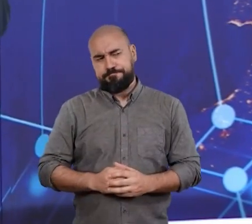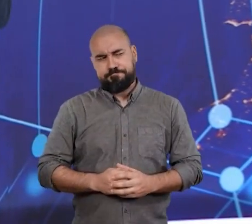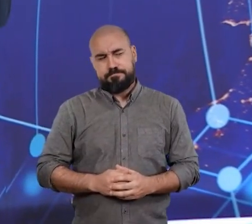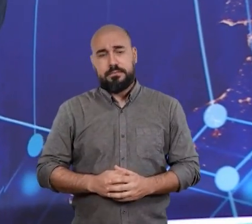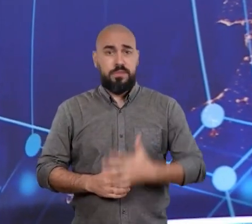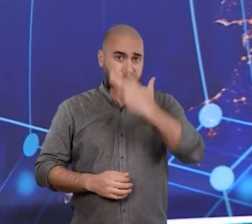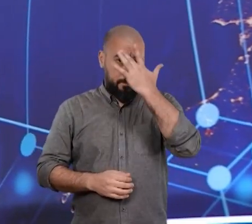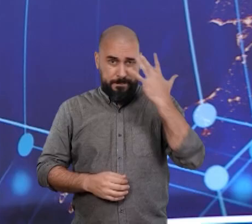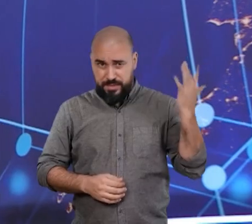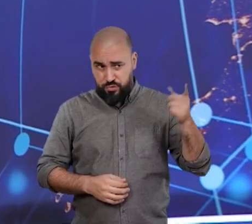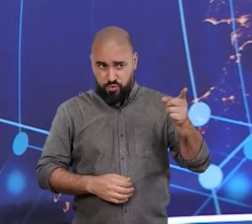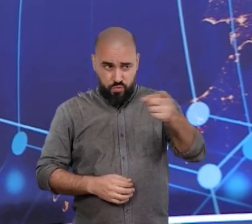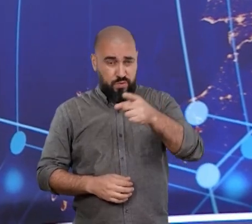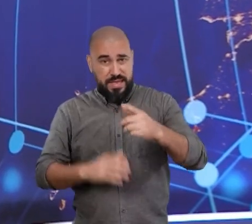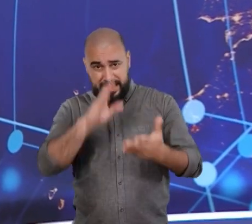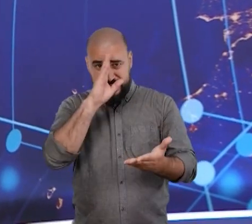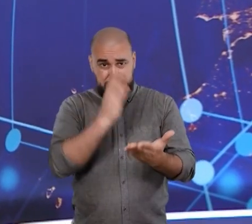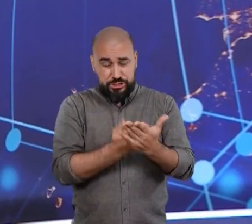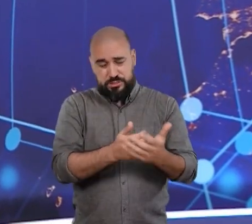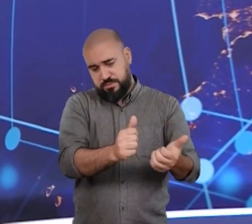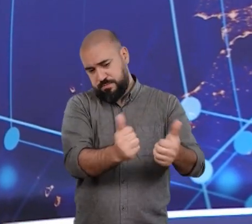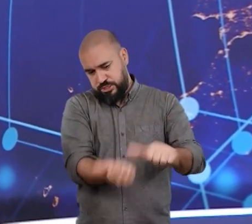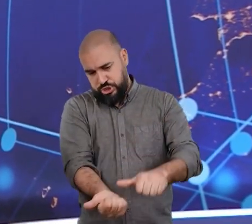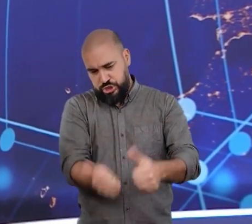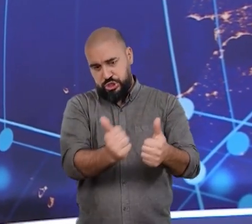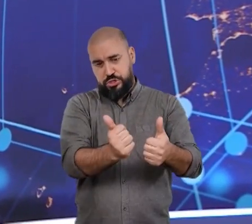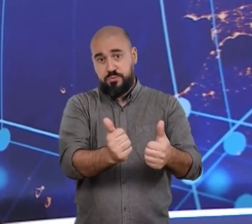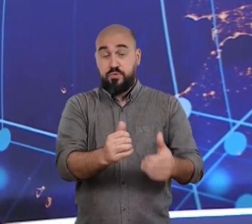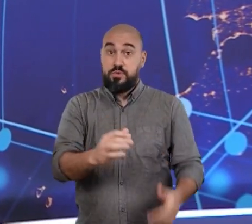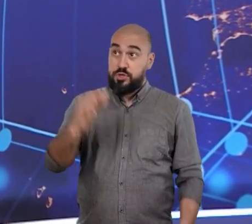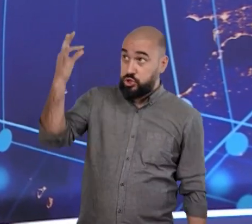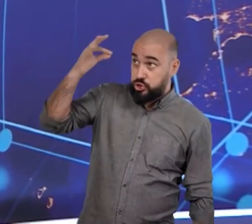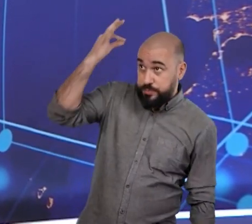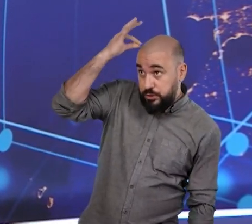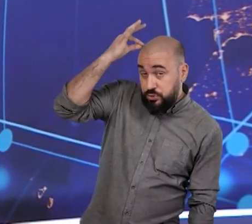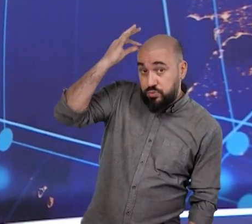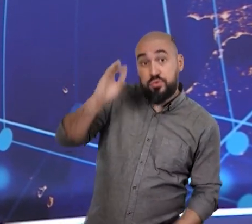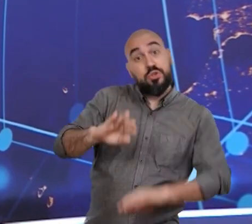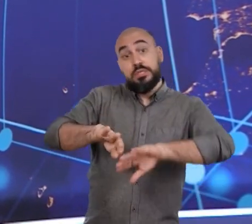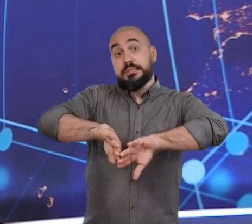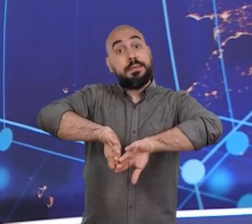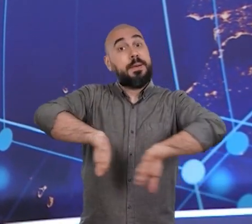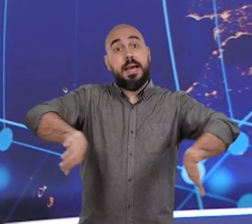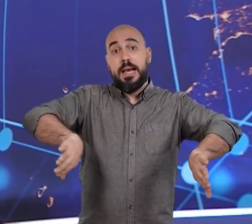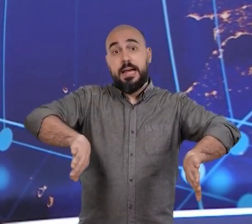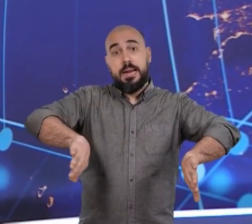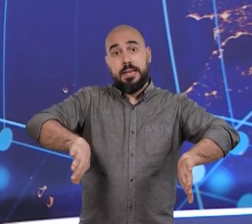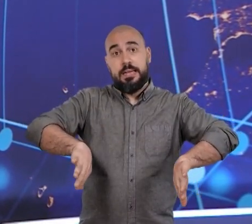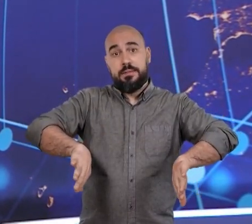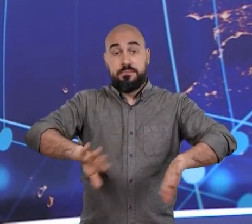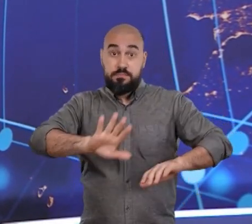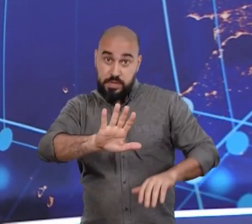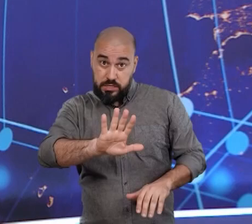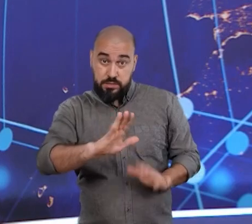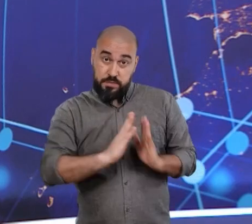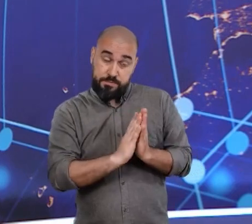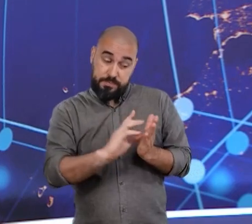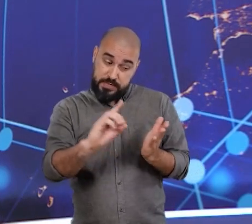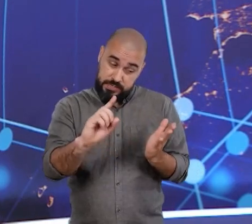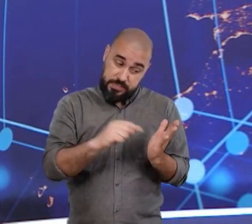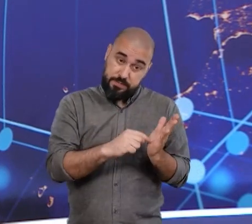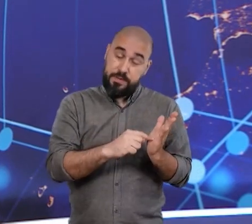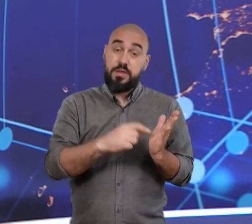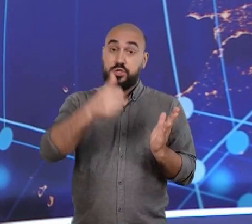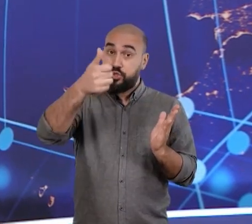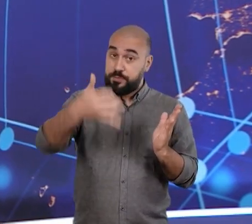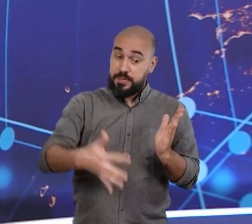o batismo da água é separado do batismo do Espírito. Mas o que a Bíblia está dizendo é nascer da